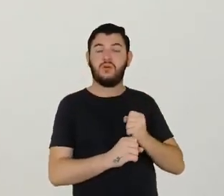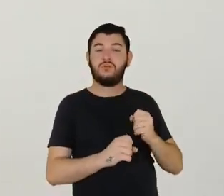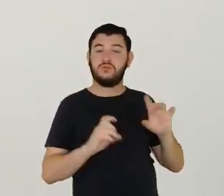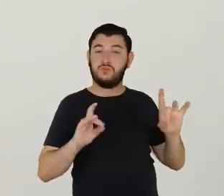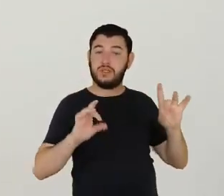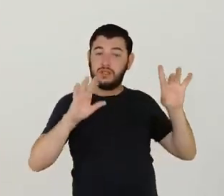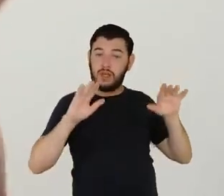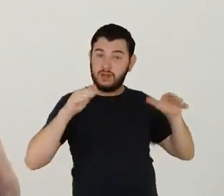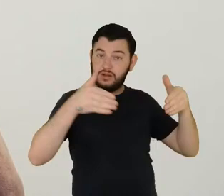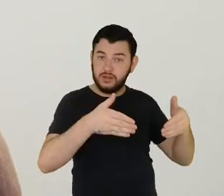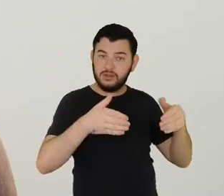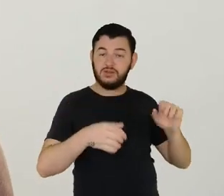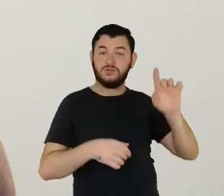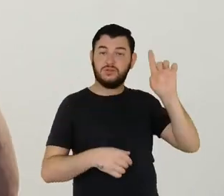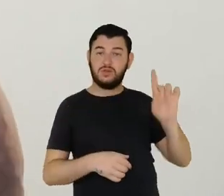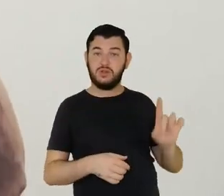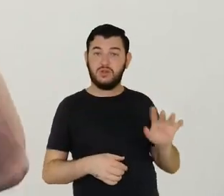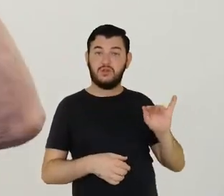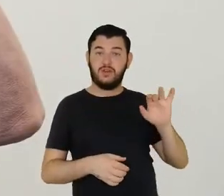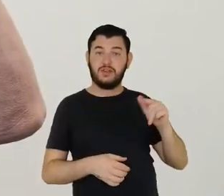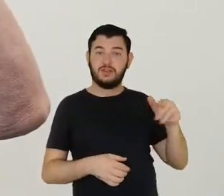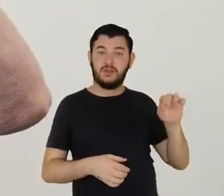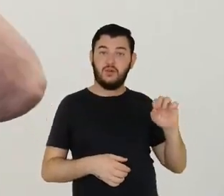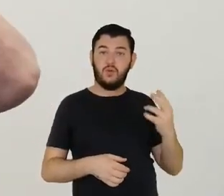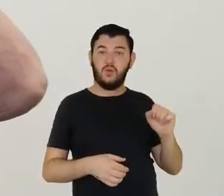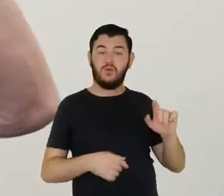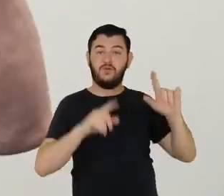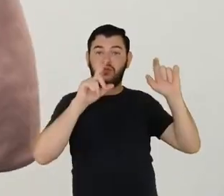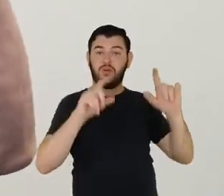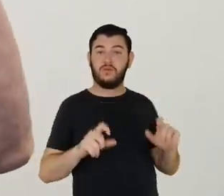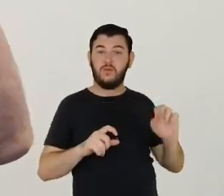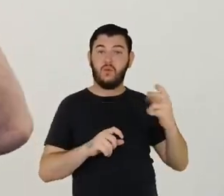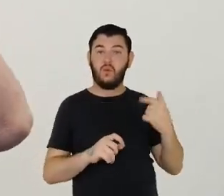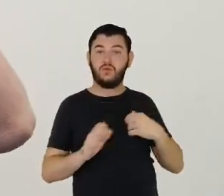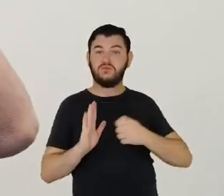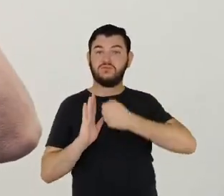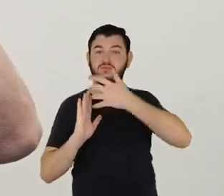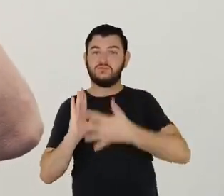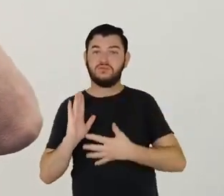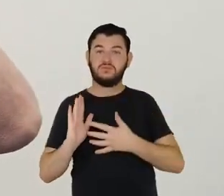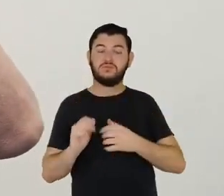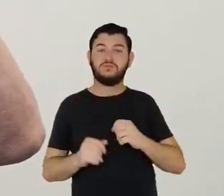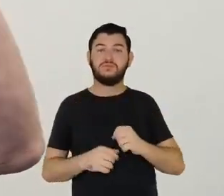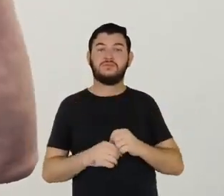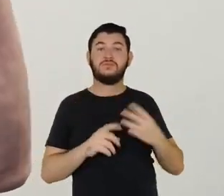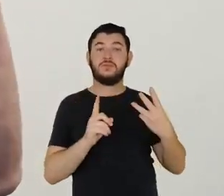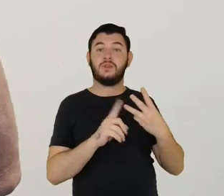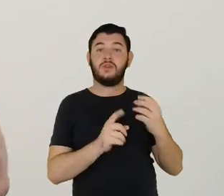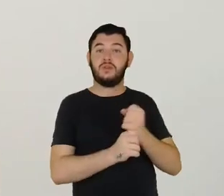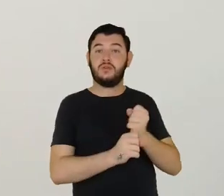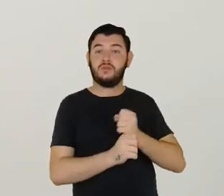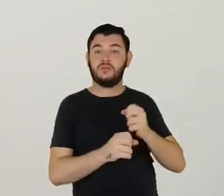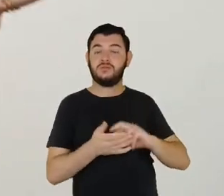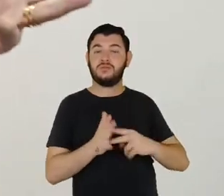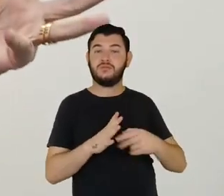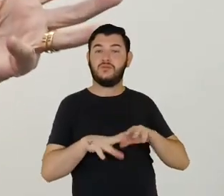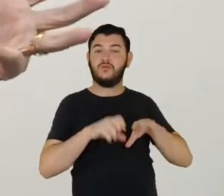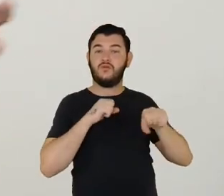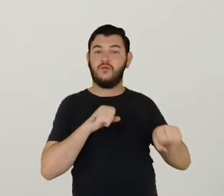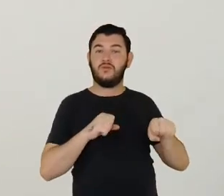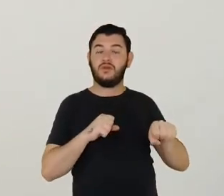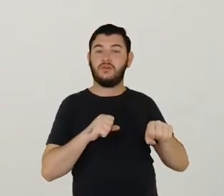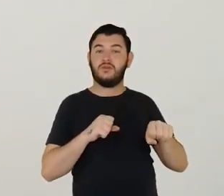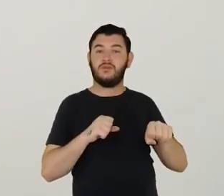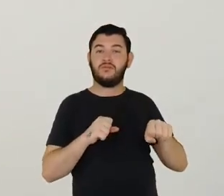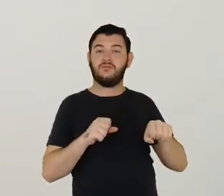ou roteirista, você vai ao segundo ano. E o terceiro ano é a formatura, onde você dirige um filme no setor